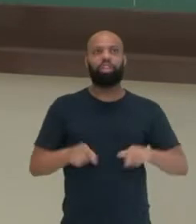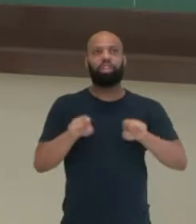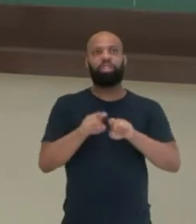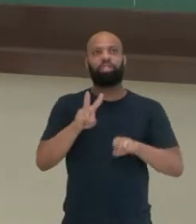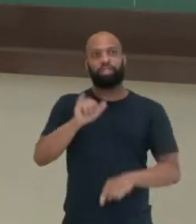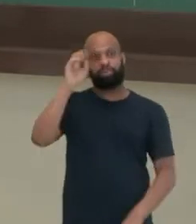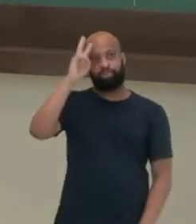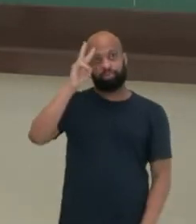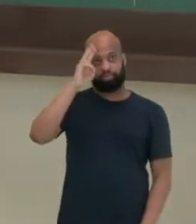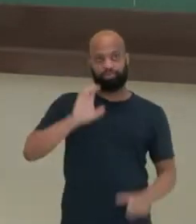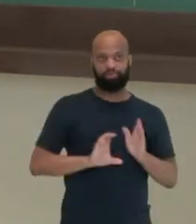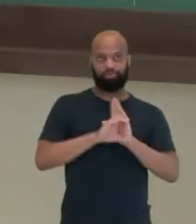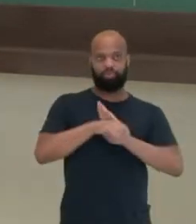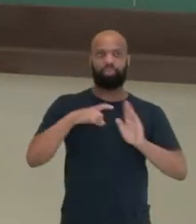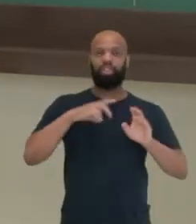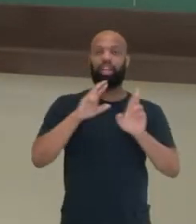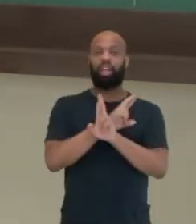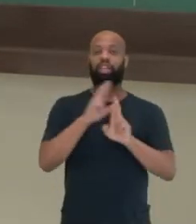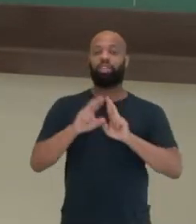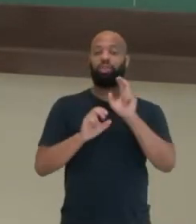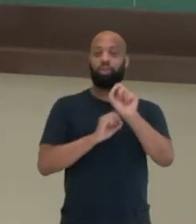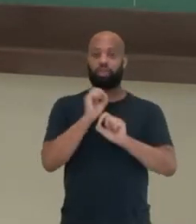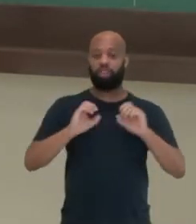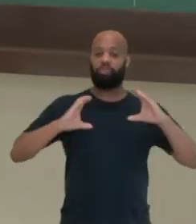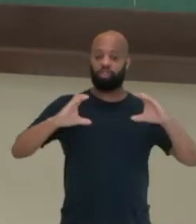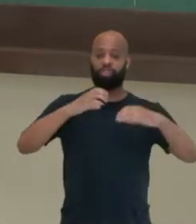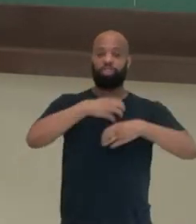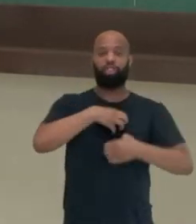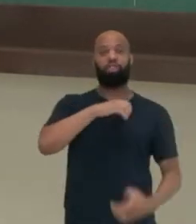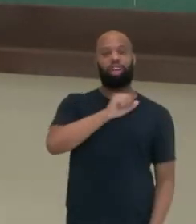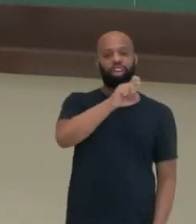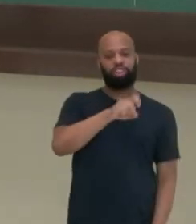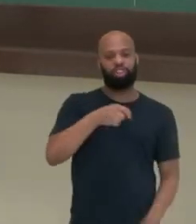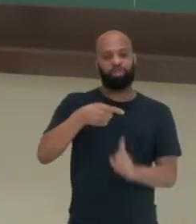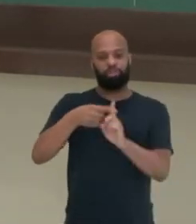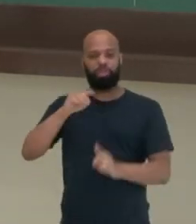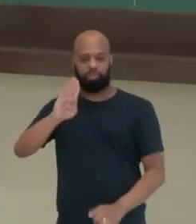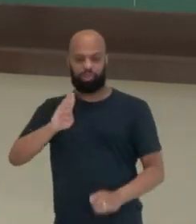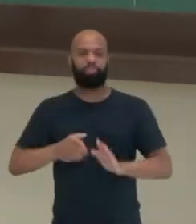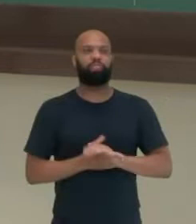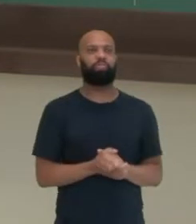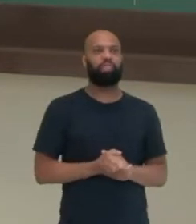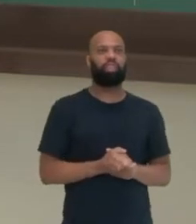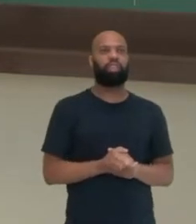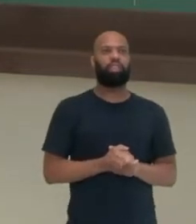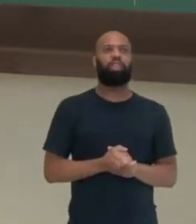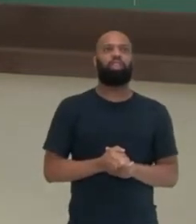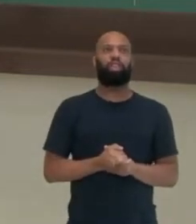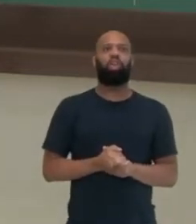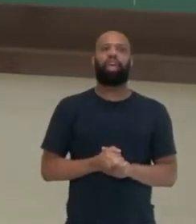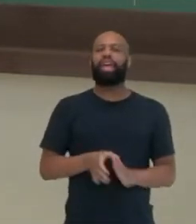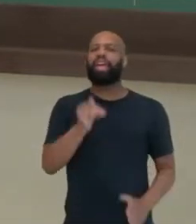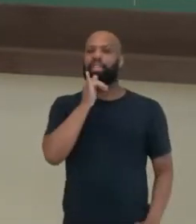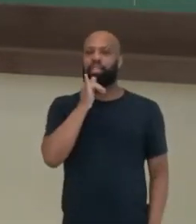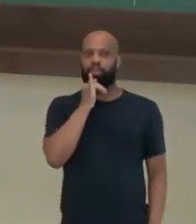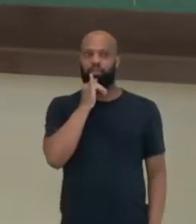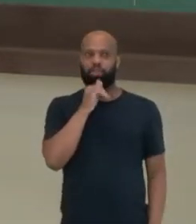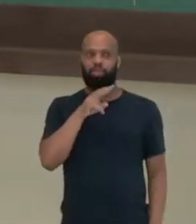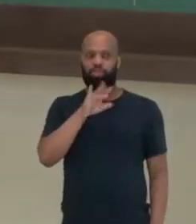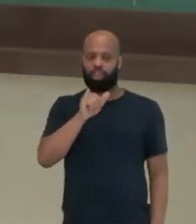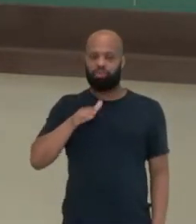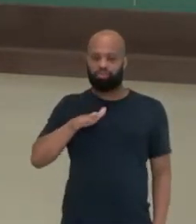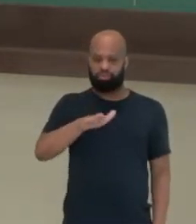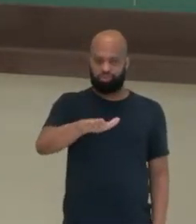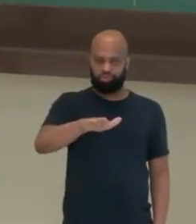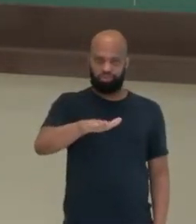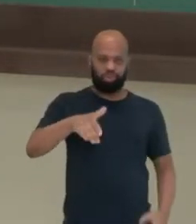retomar conceitos relacionados à função afim, ok? Qual o valor cobrado para se abastecer o tanque